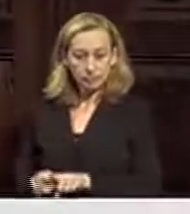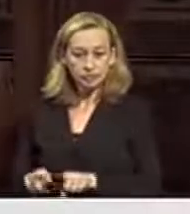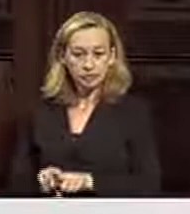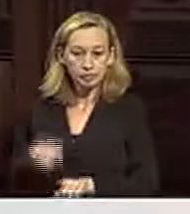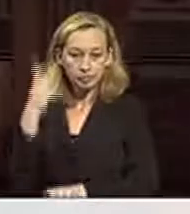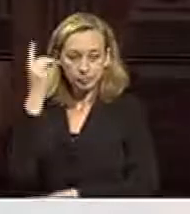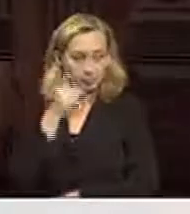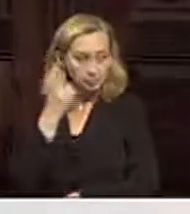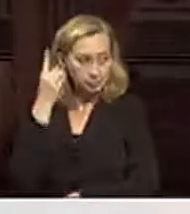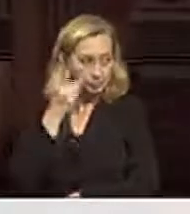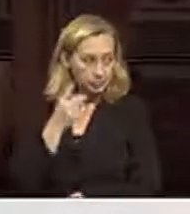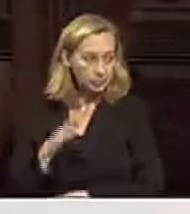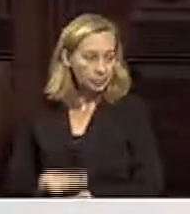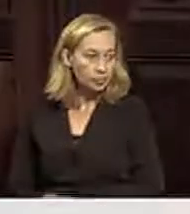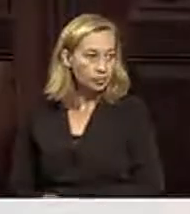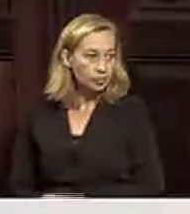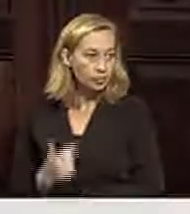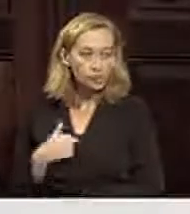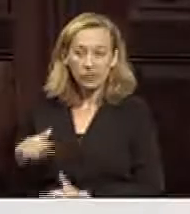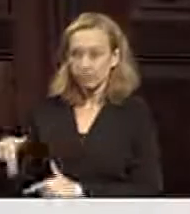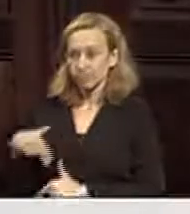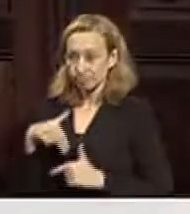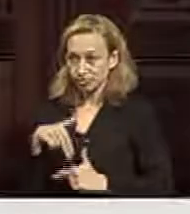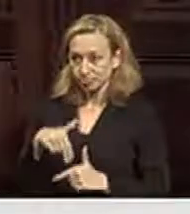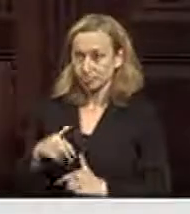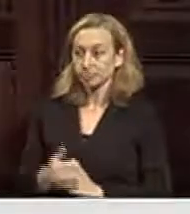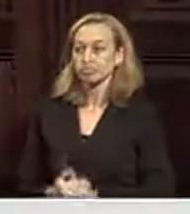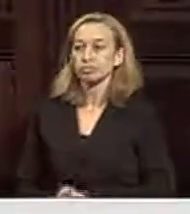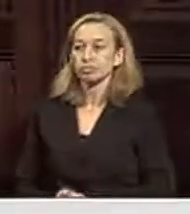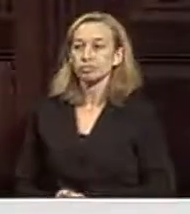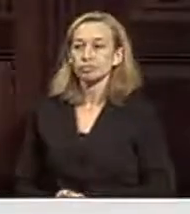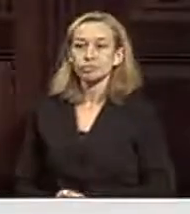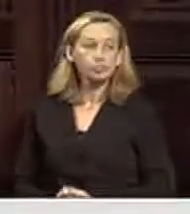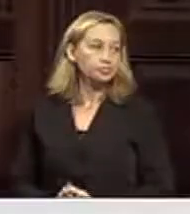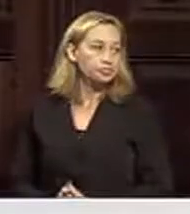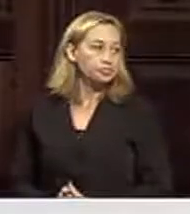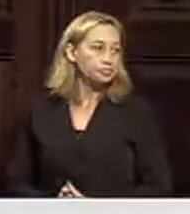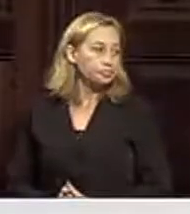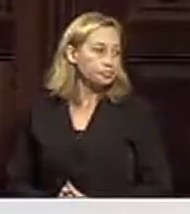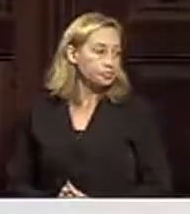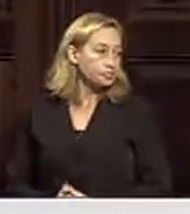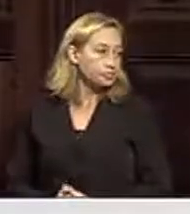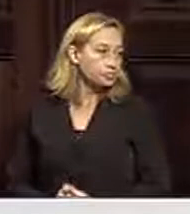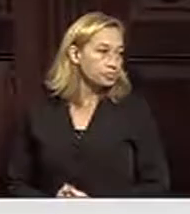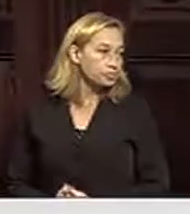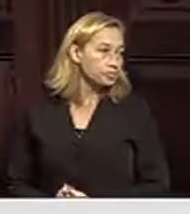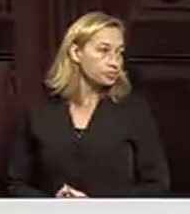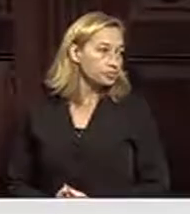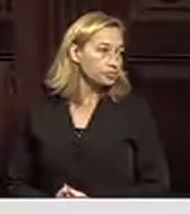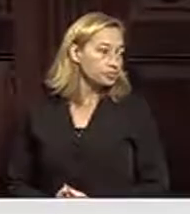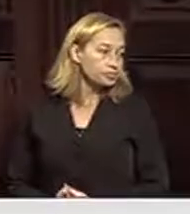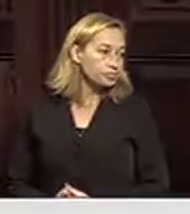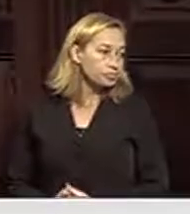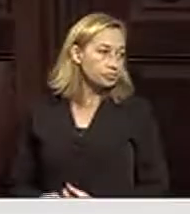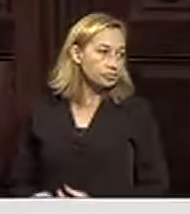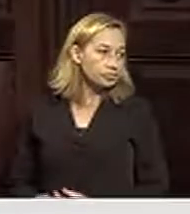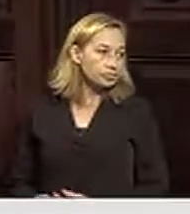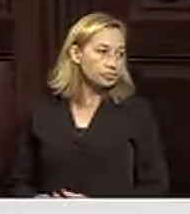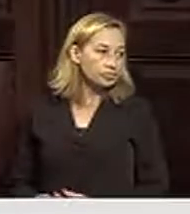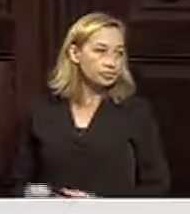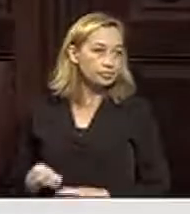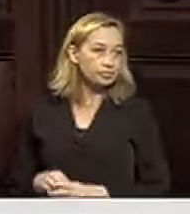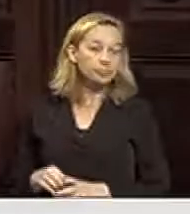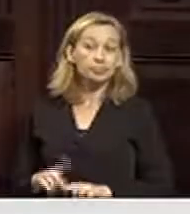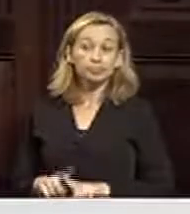eu ocupo a tribuna hoje para abordar alguns assuntos, mas eu gostaria de dar prioridade, acima de